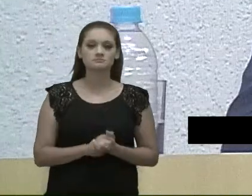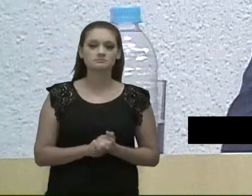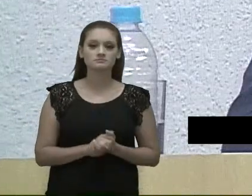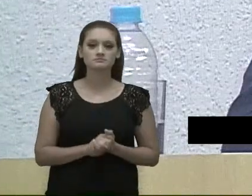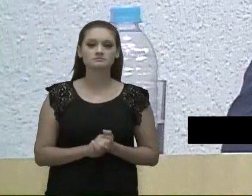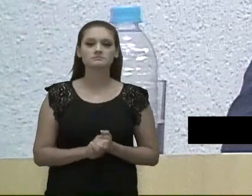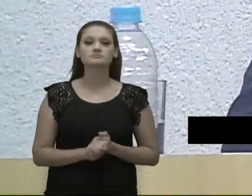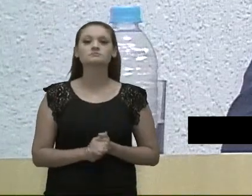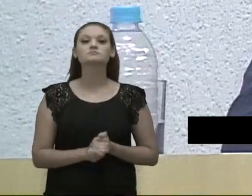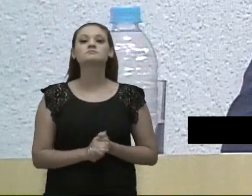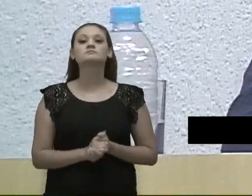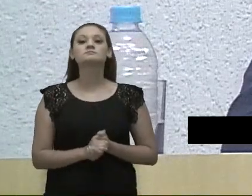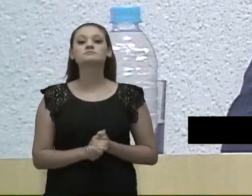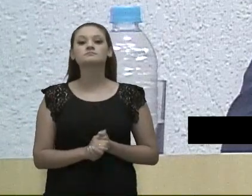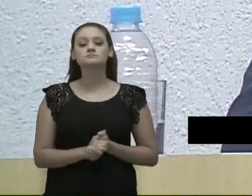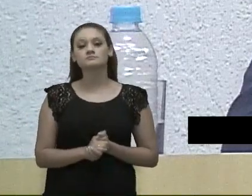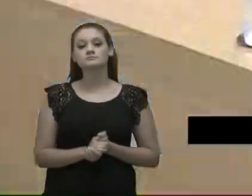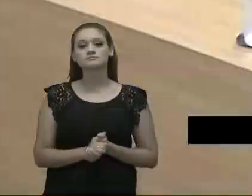Posso? Pois não.